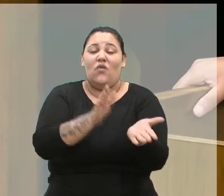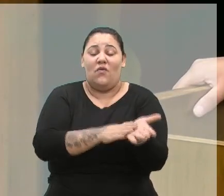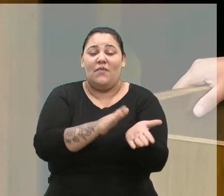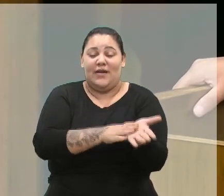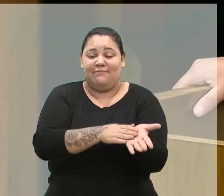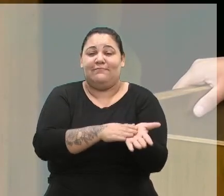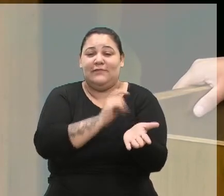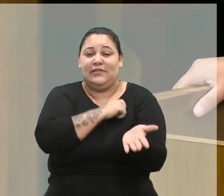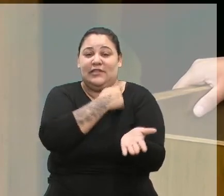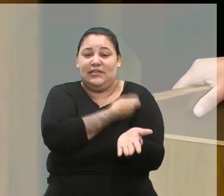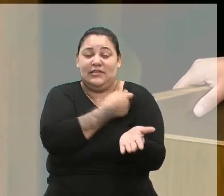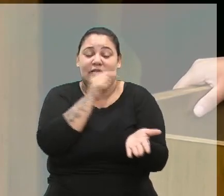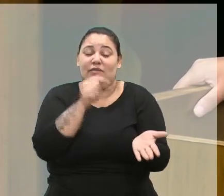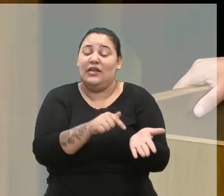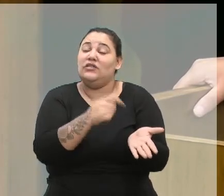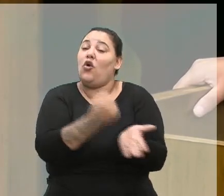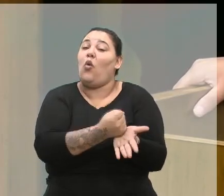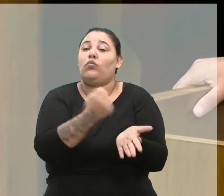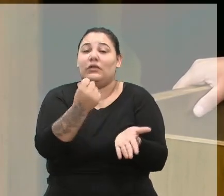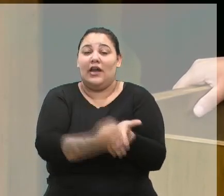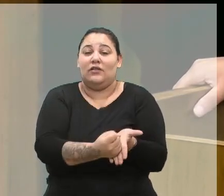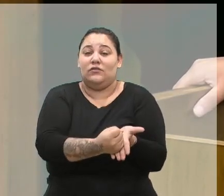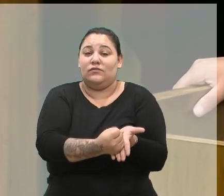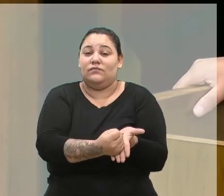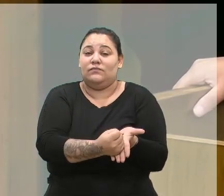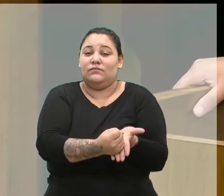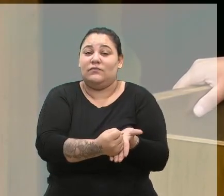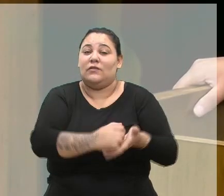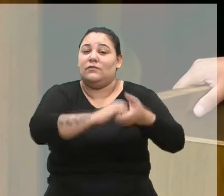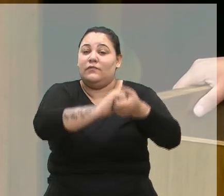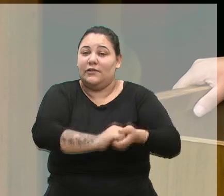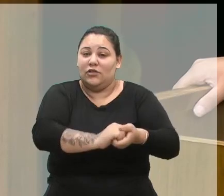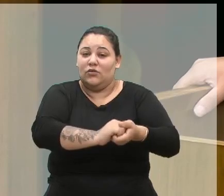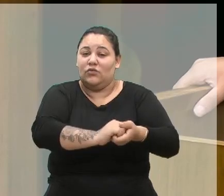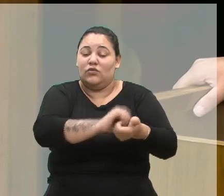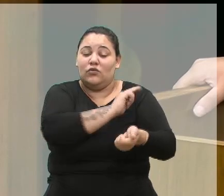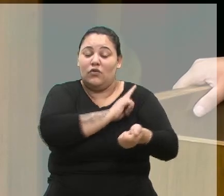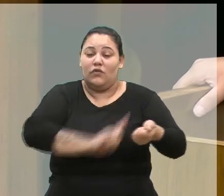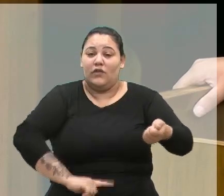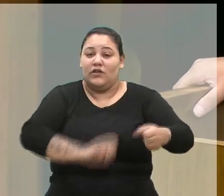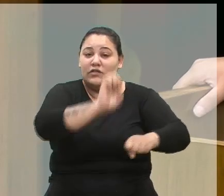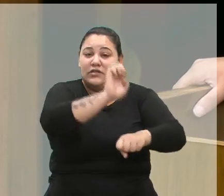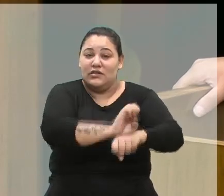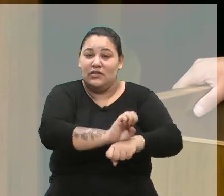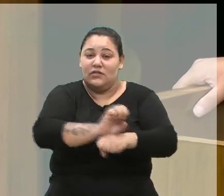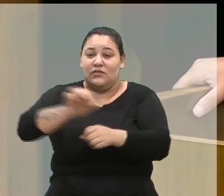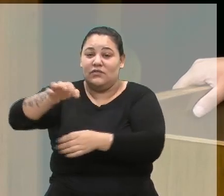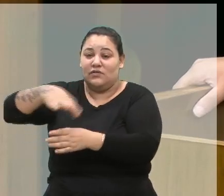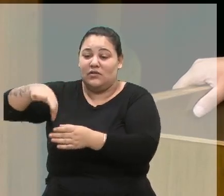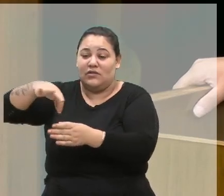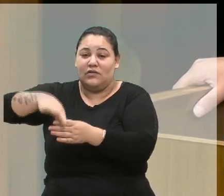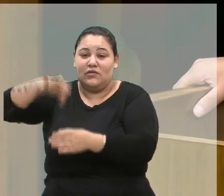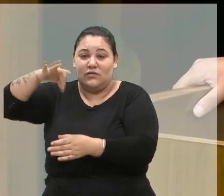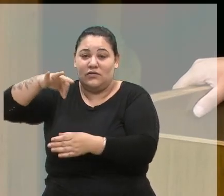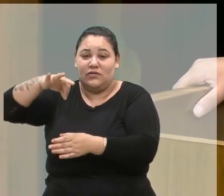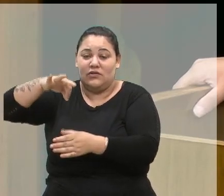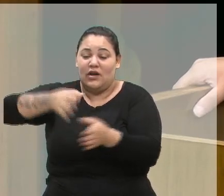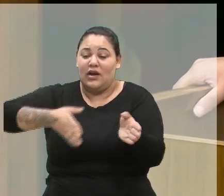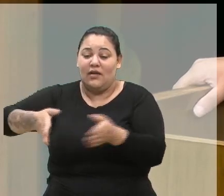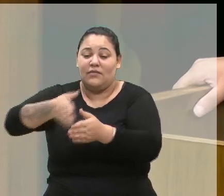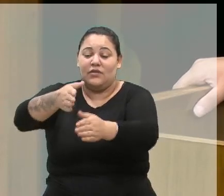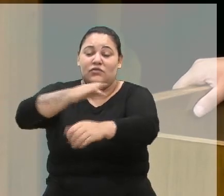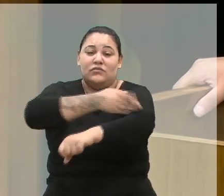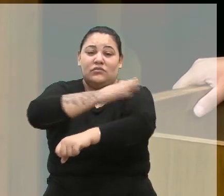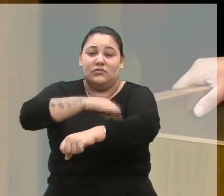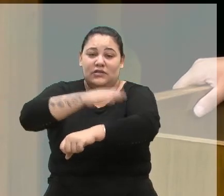desse contrato que foi firmado entre o governo do estado e a concessionária Caminhos da Serra, para